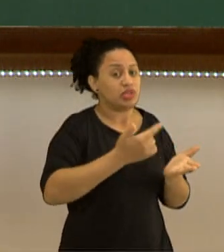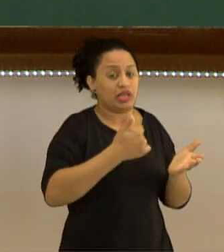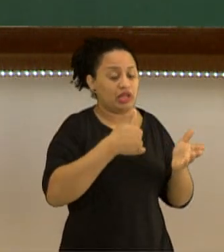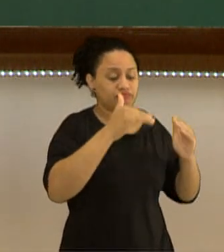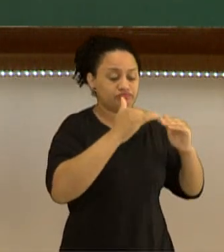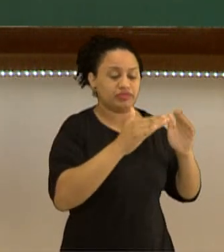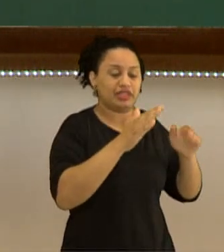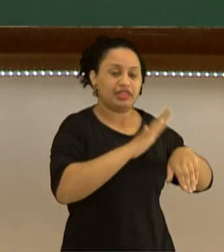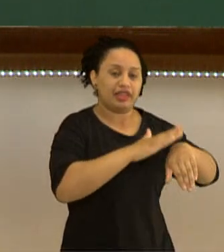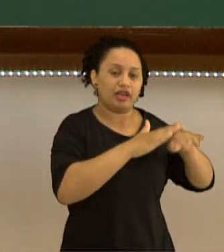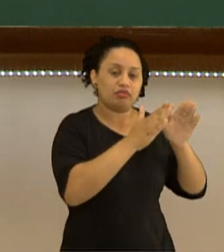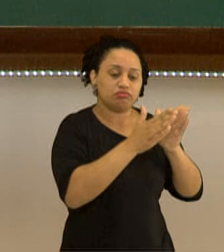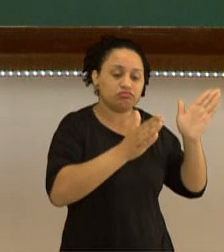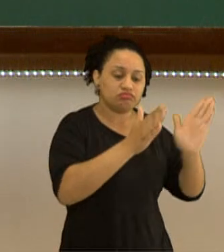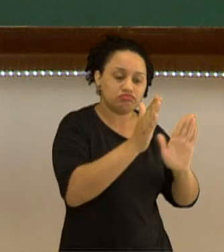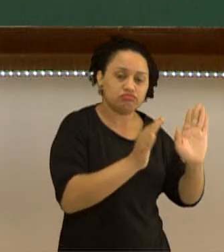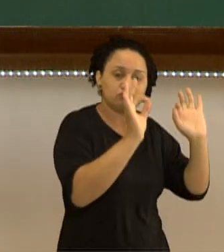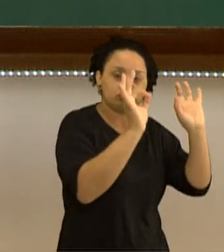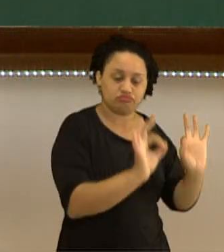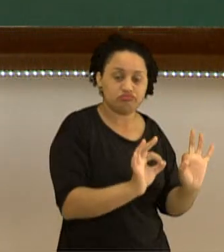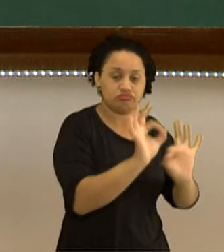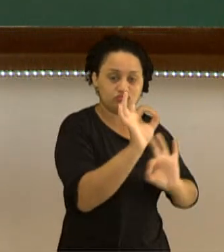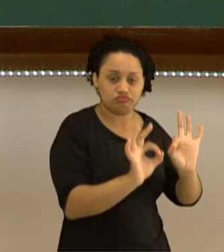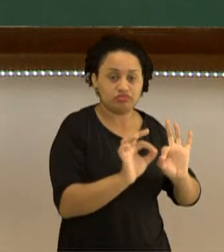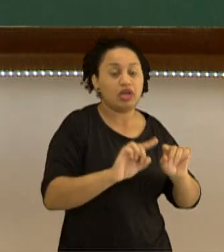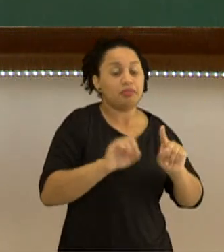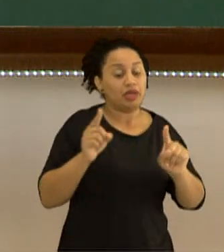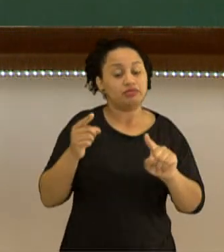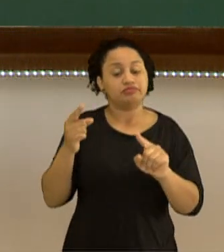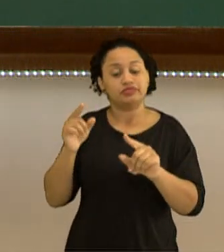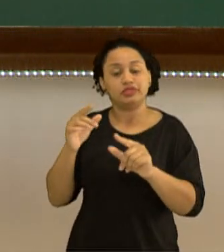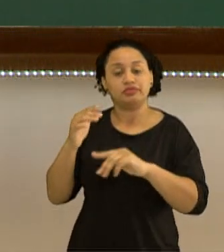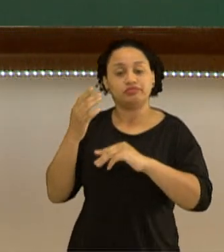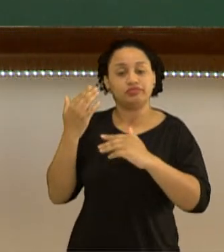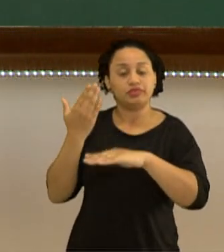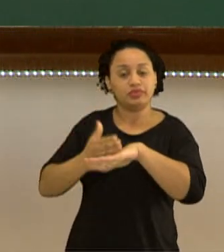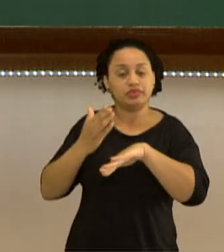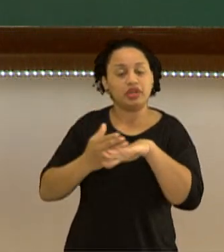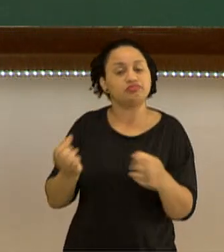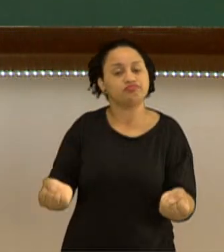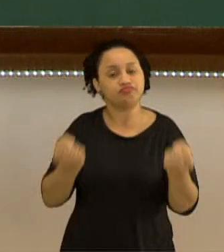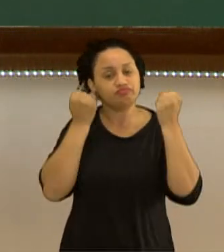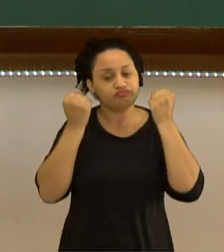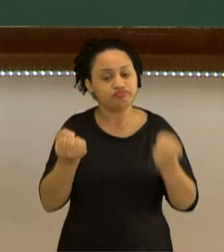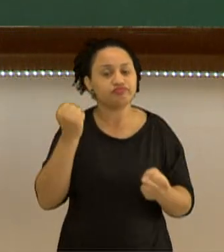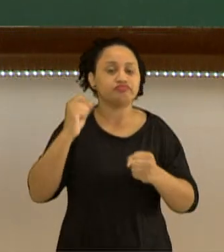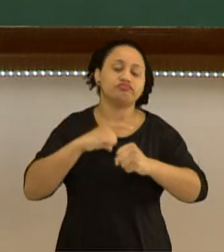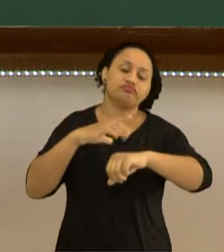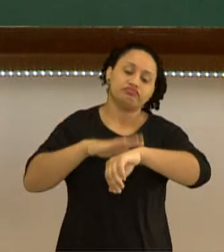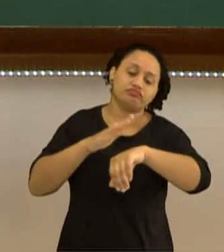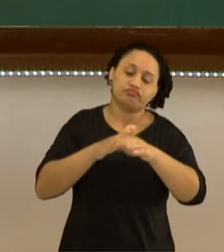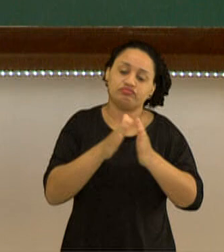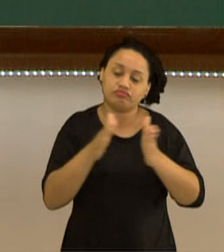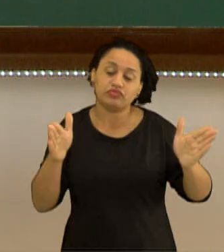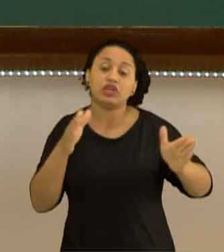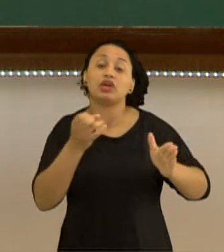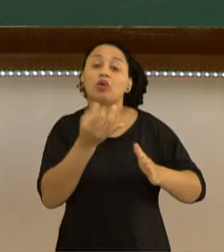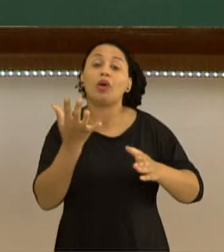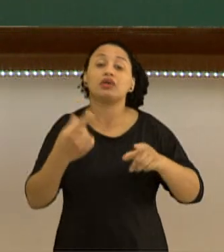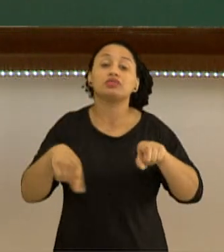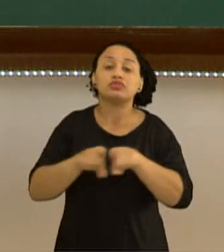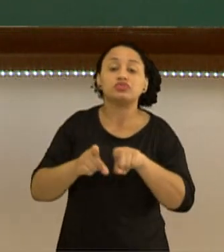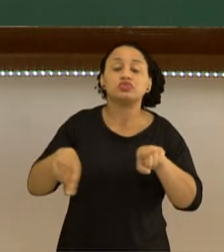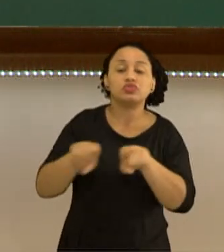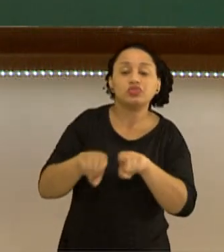tempo programado. Já um exercício de musculação exige um tempo programado, um número de repetições, um número de